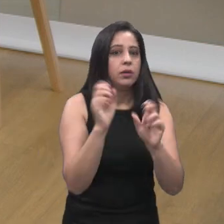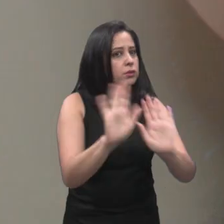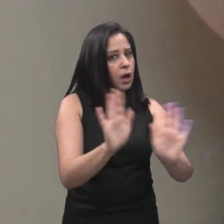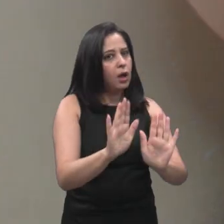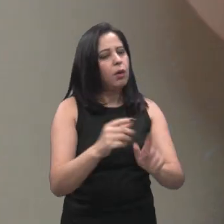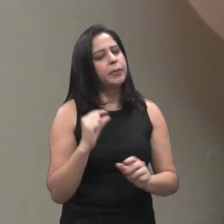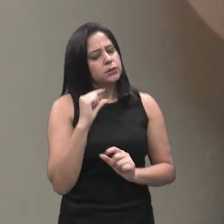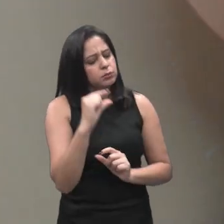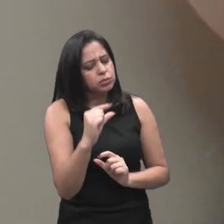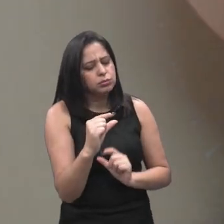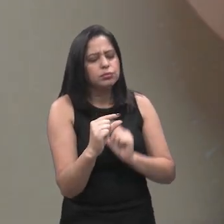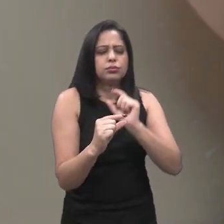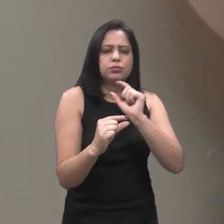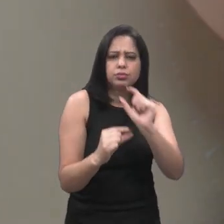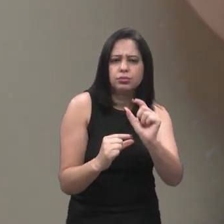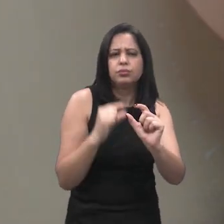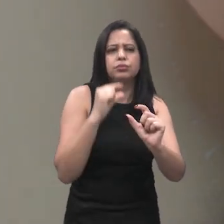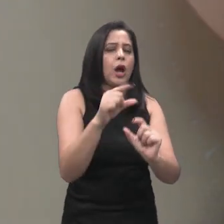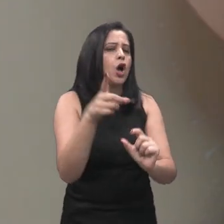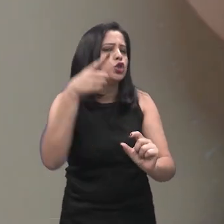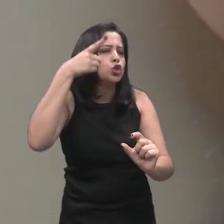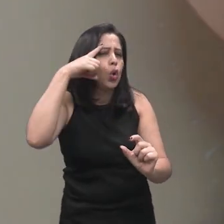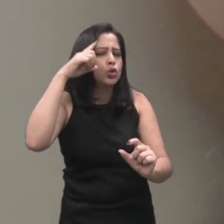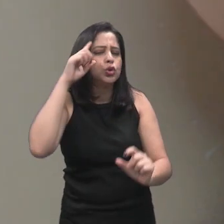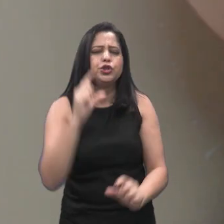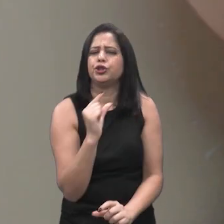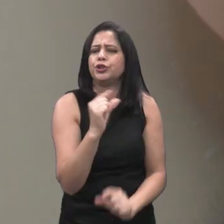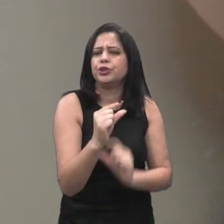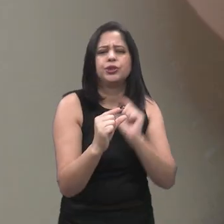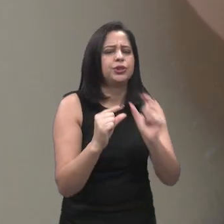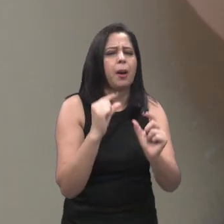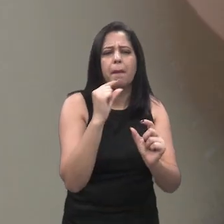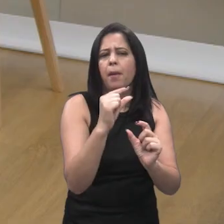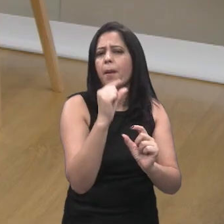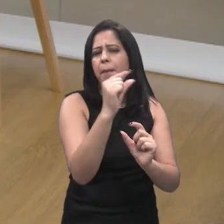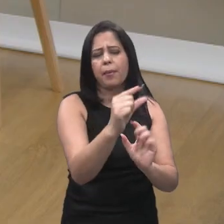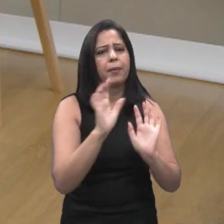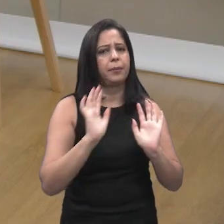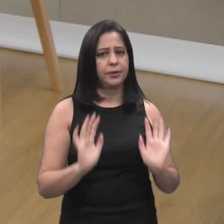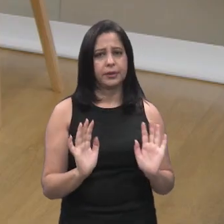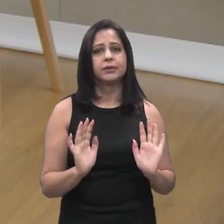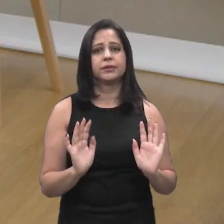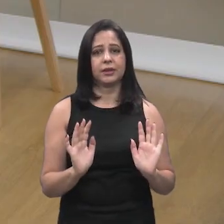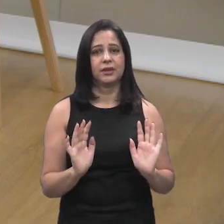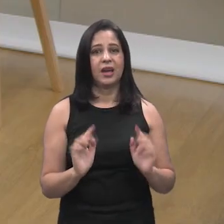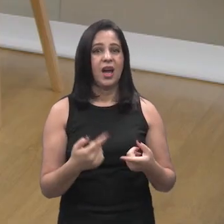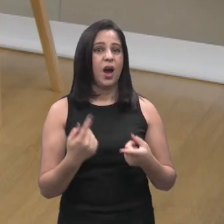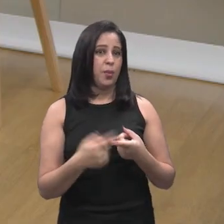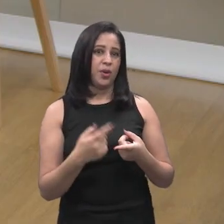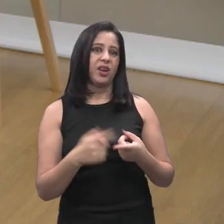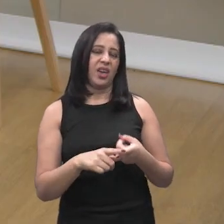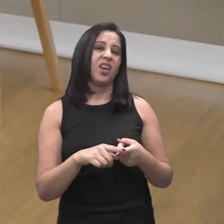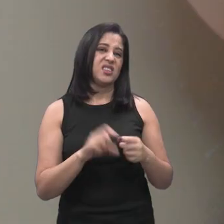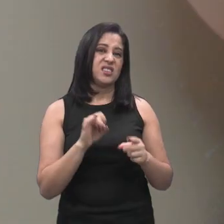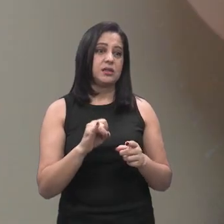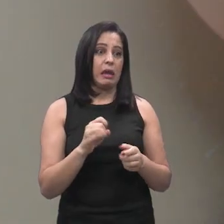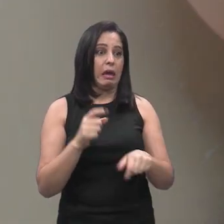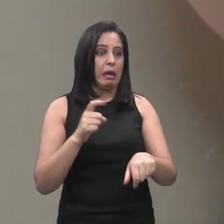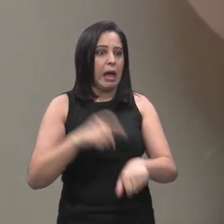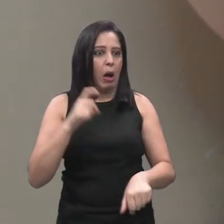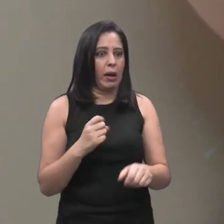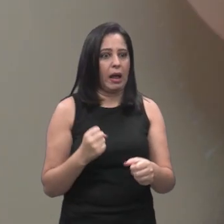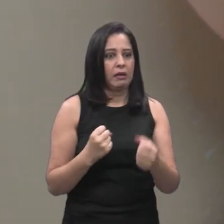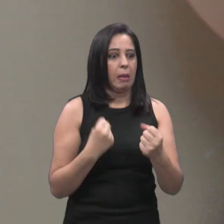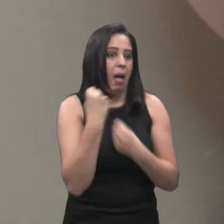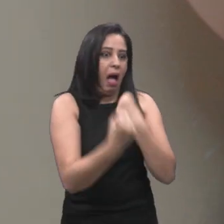ter essas metas grandiosas, pelo menos no início, porque senão desanima mesmo, desanima, né? E aí não vai pra frente. Gradual. É